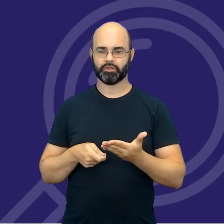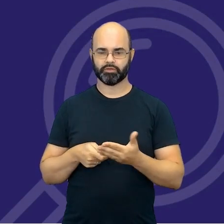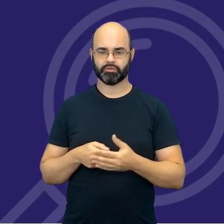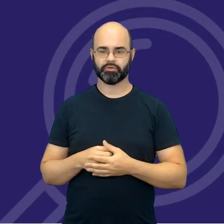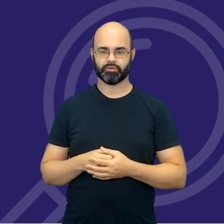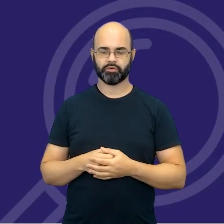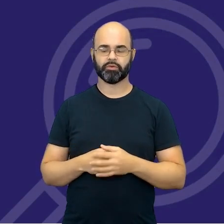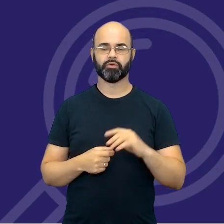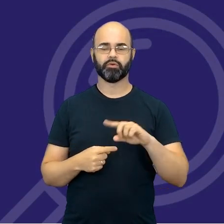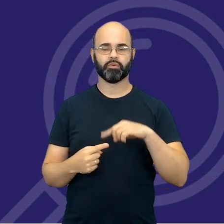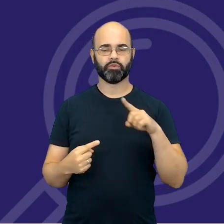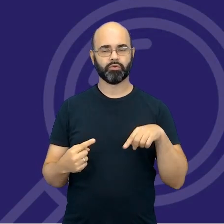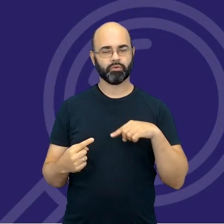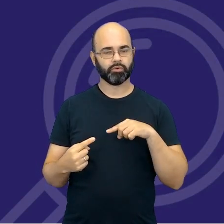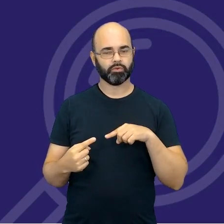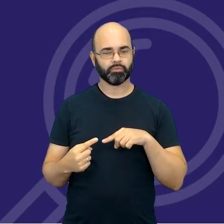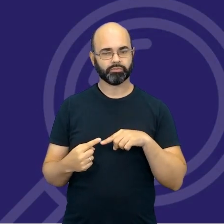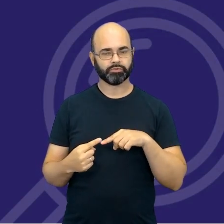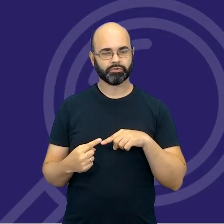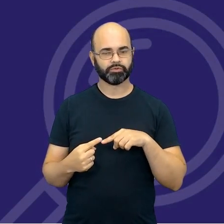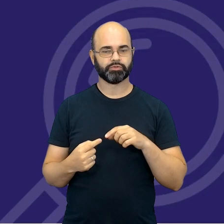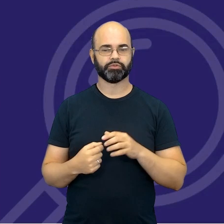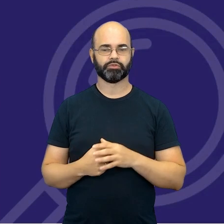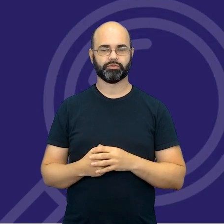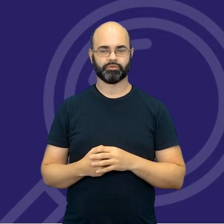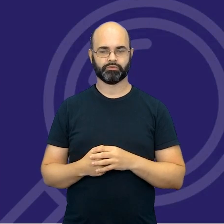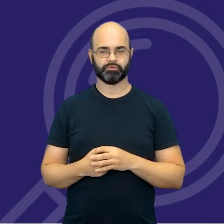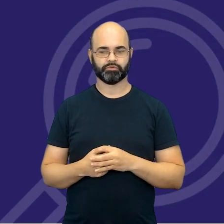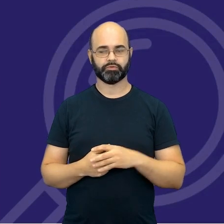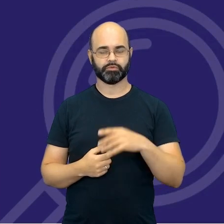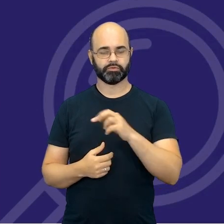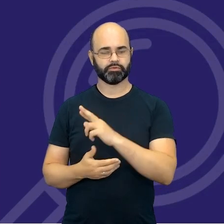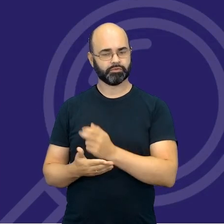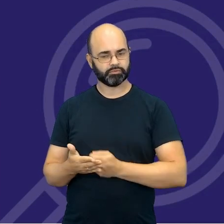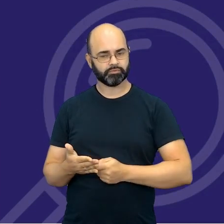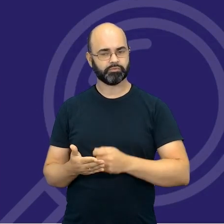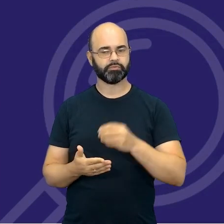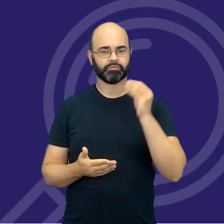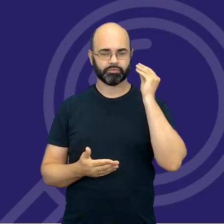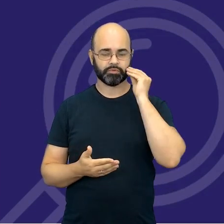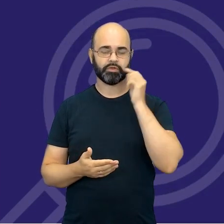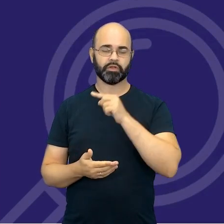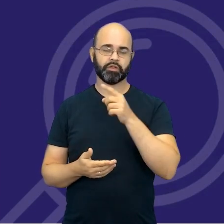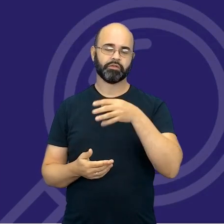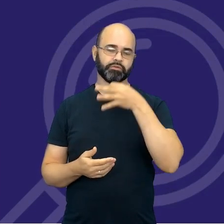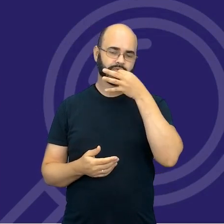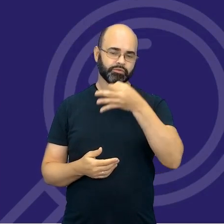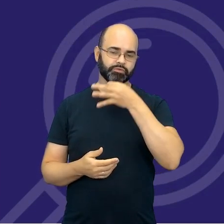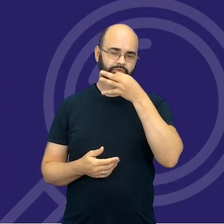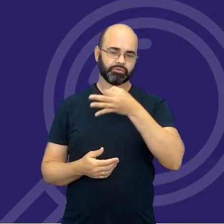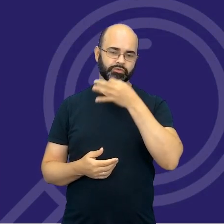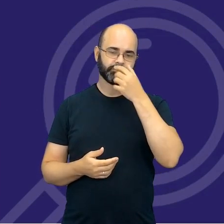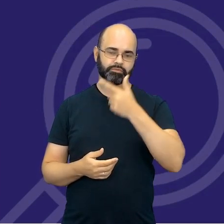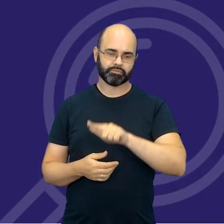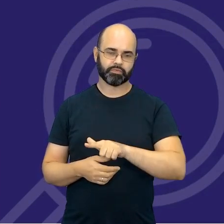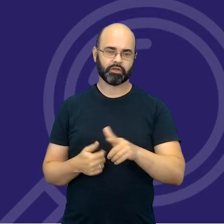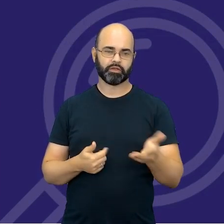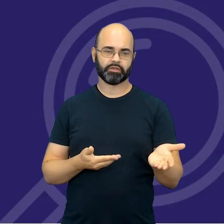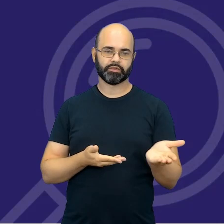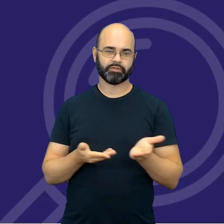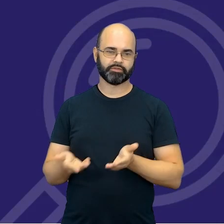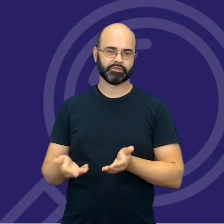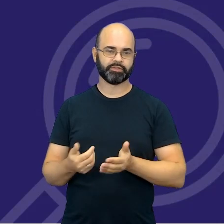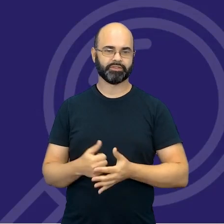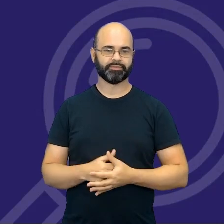objetivos específicos, retomaremos esse relato aí um pouquinho mais para frente numa outra sugestão de prática também. Tem várias práticas aí